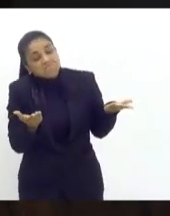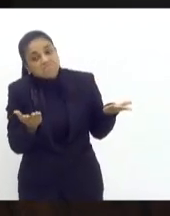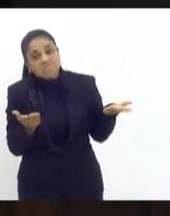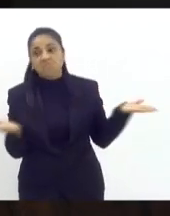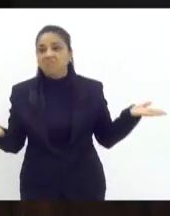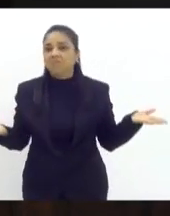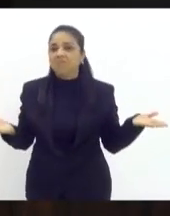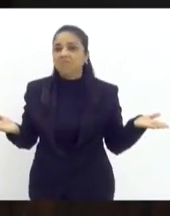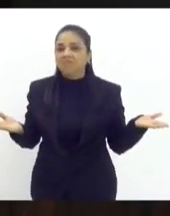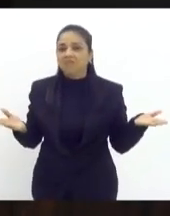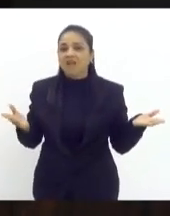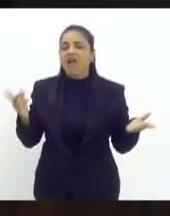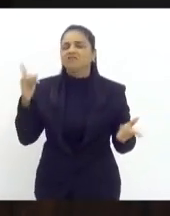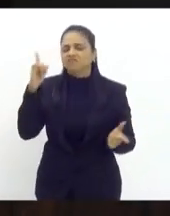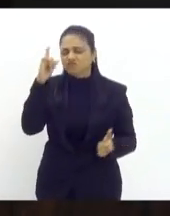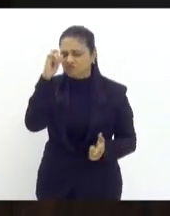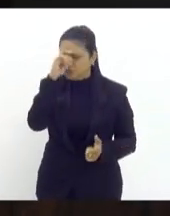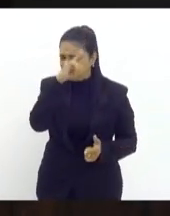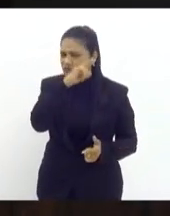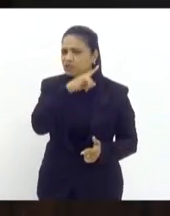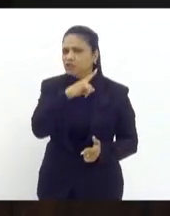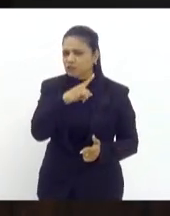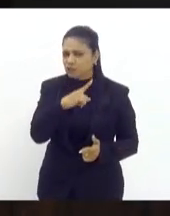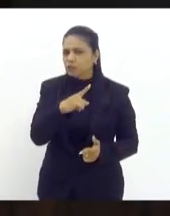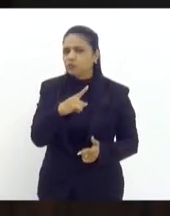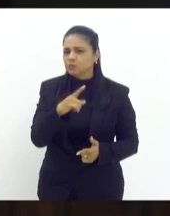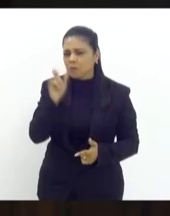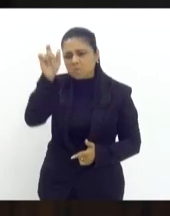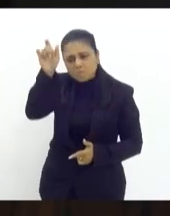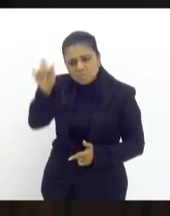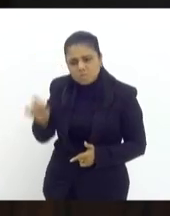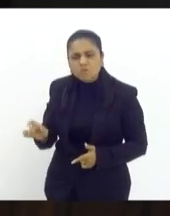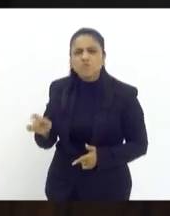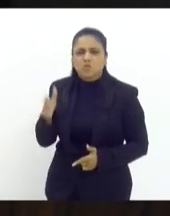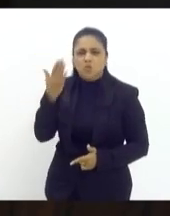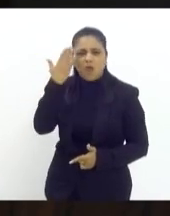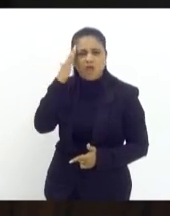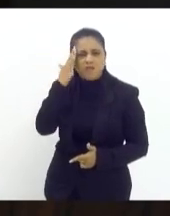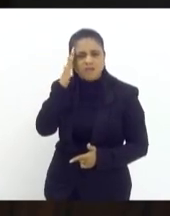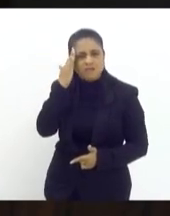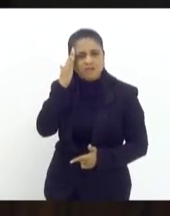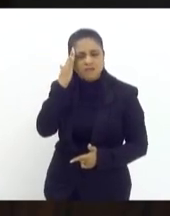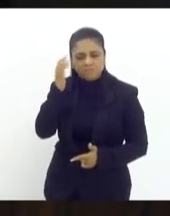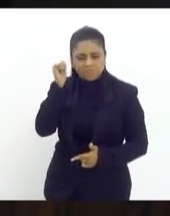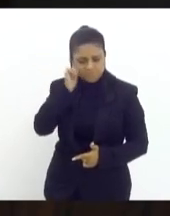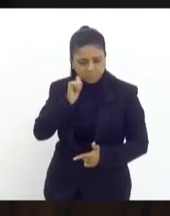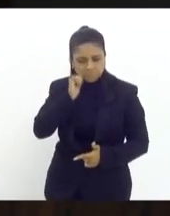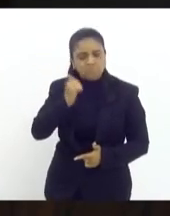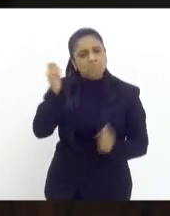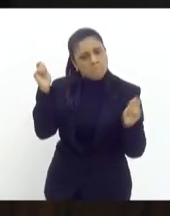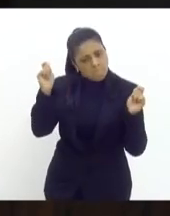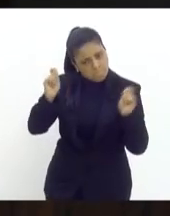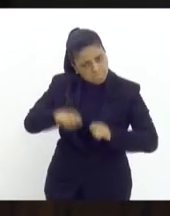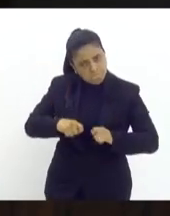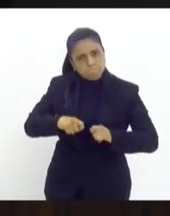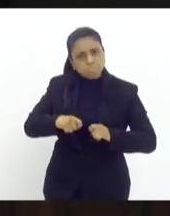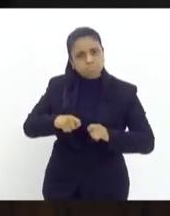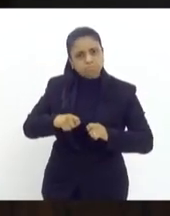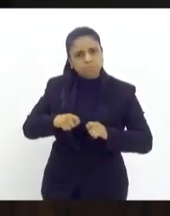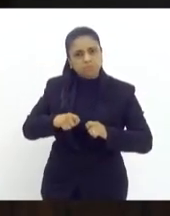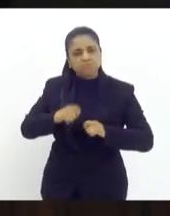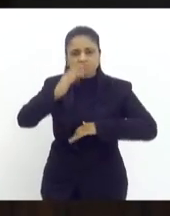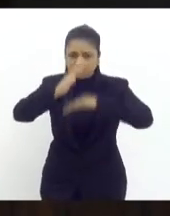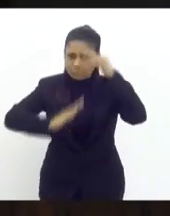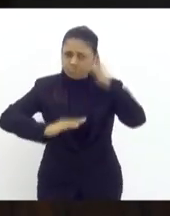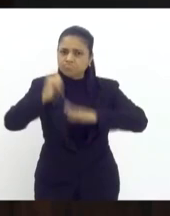difícil ainda está difícil para muita gente entender que uma mulher pode sim chegar num